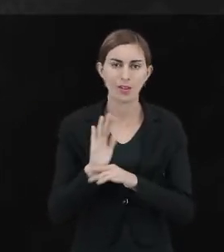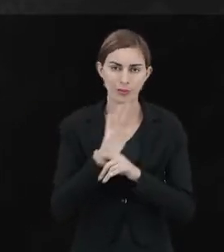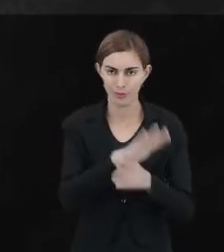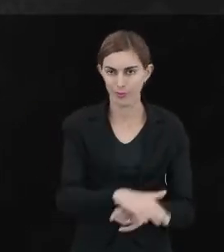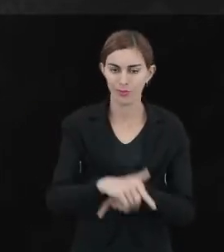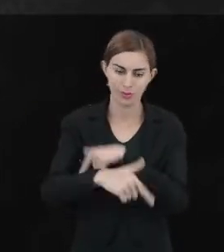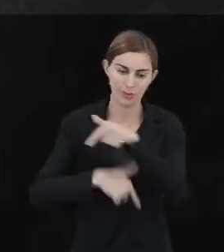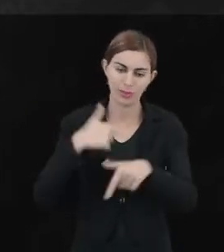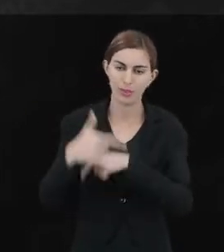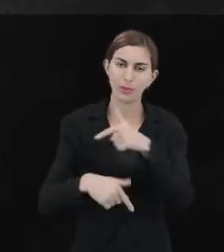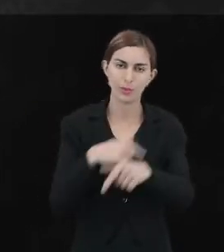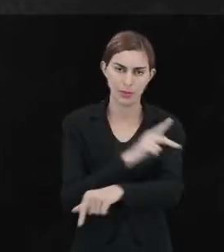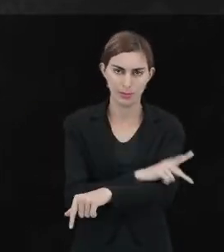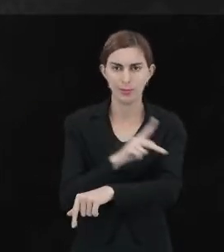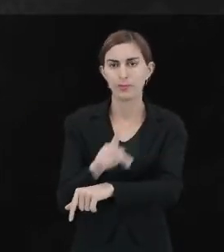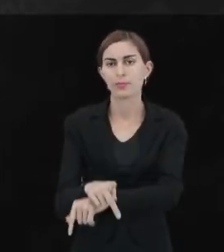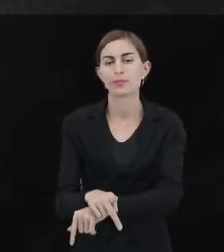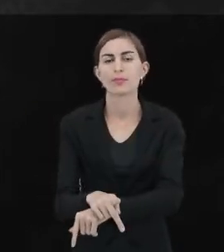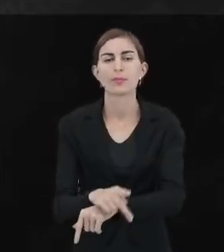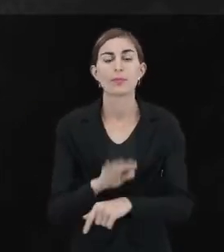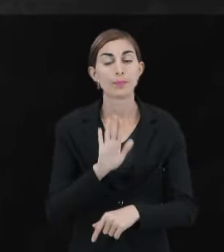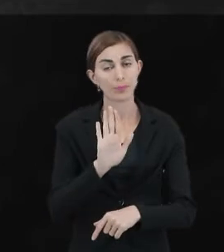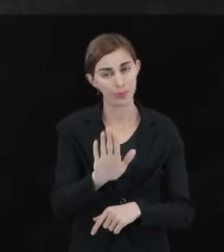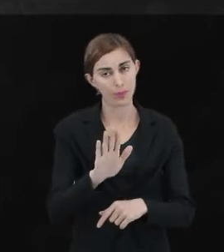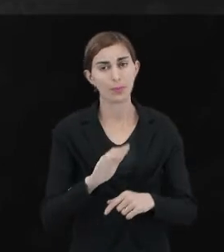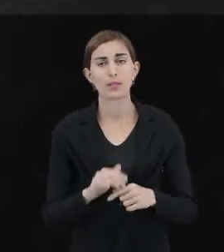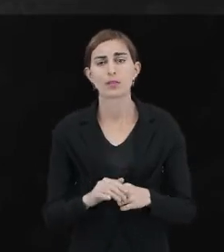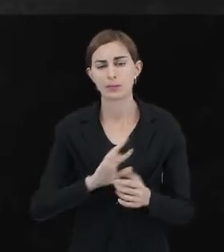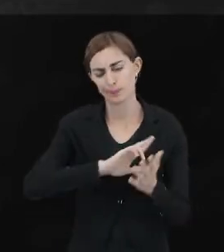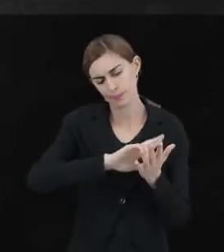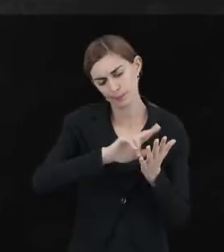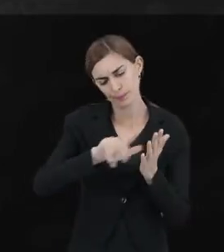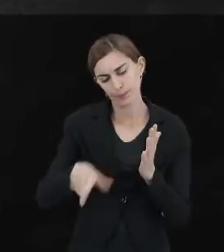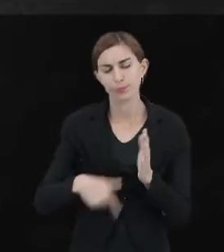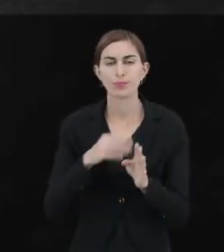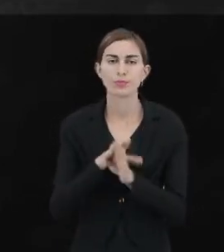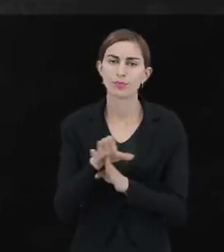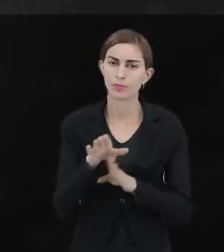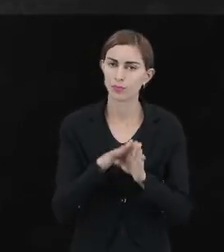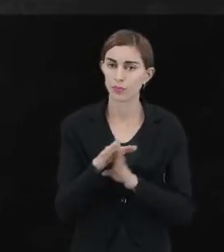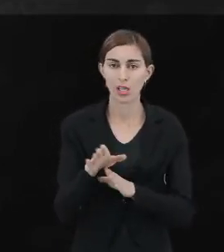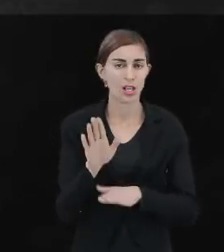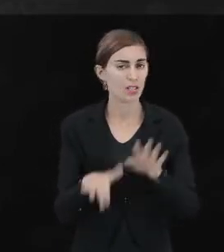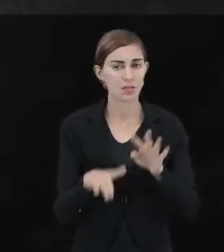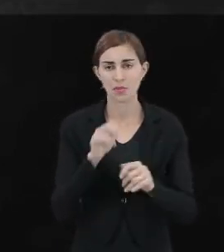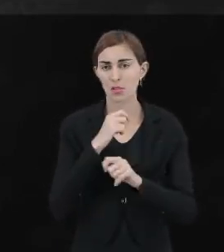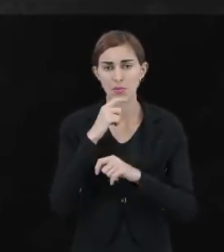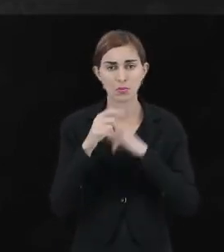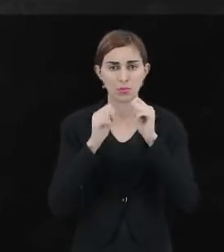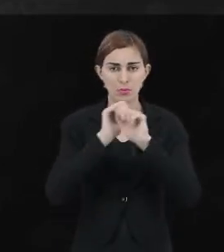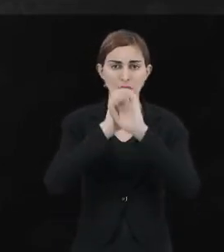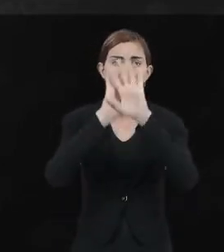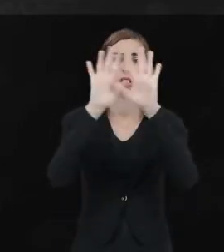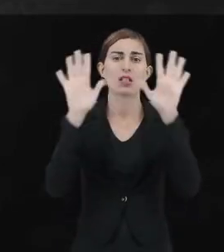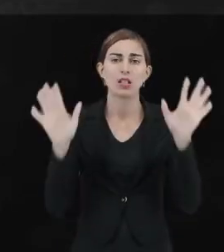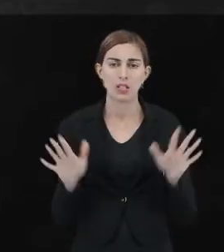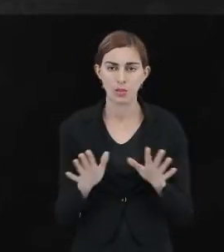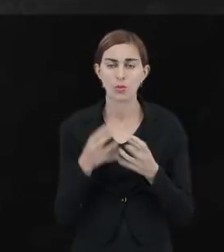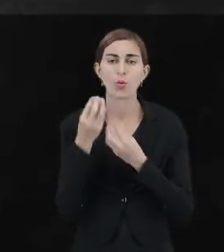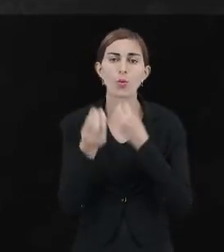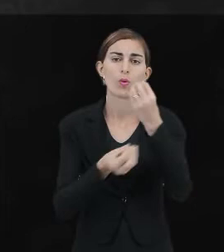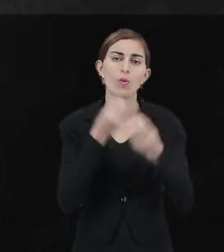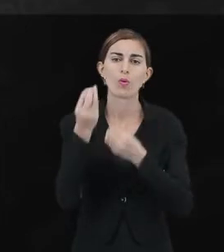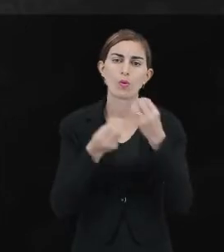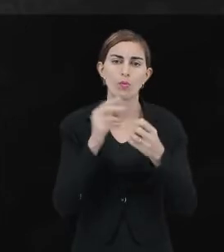o trabalho pedagógico em si. Mas, com todas essas orientações, no entanto, não fica clara uma questão: